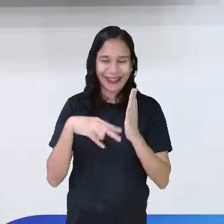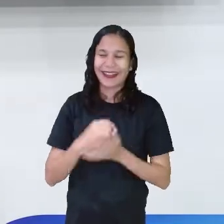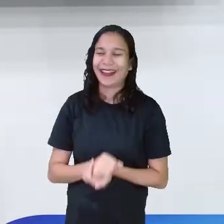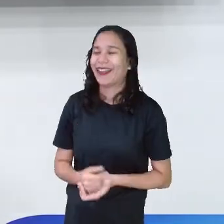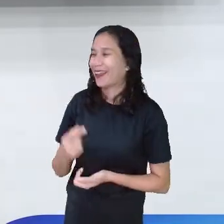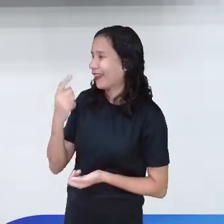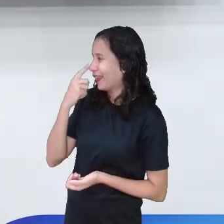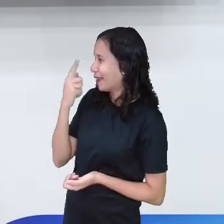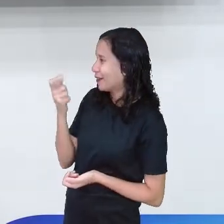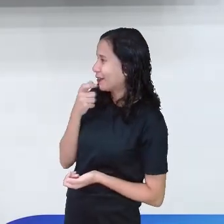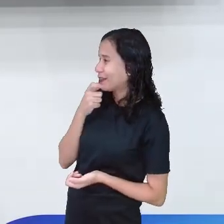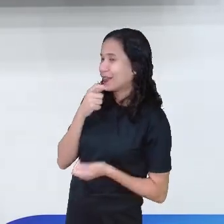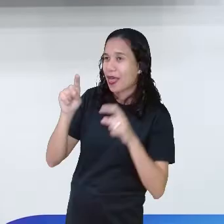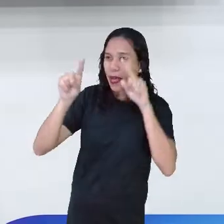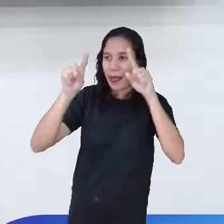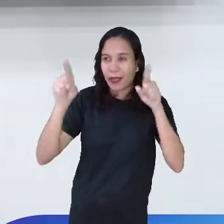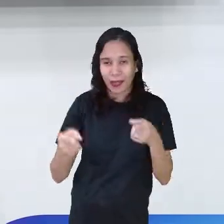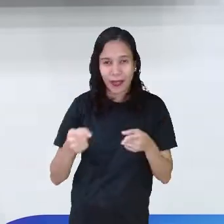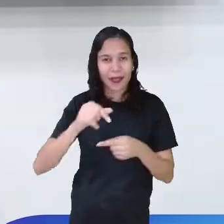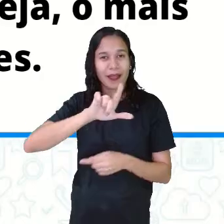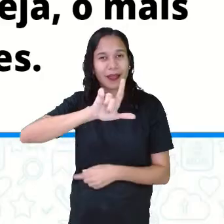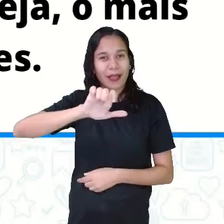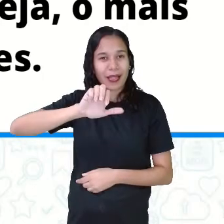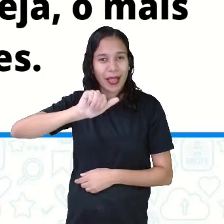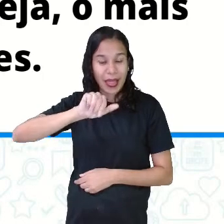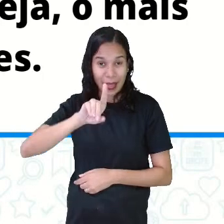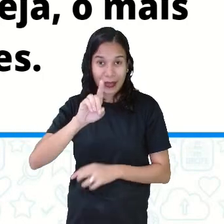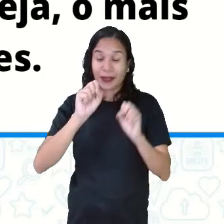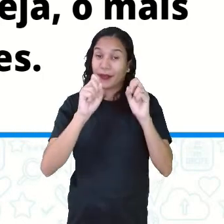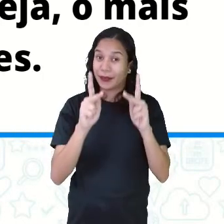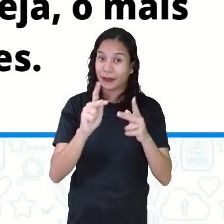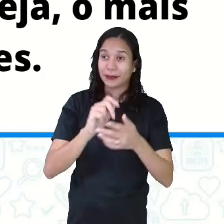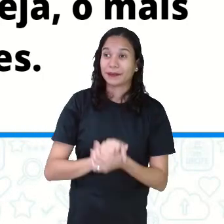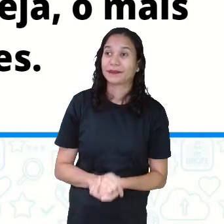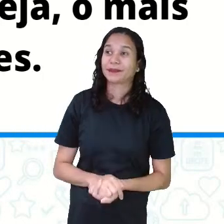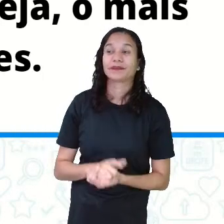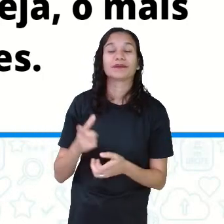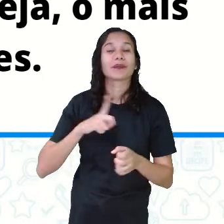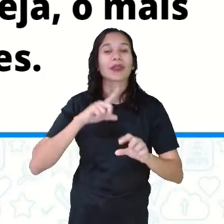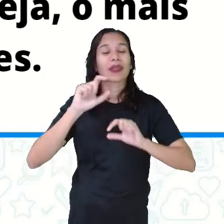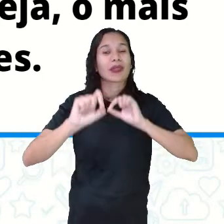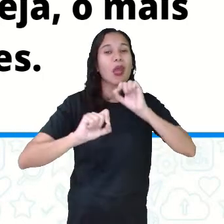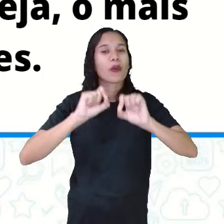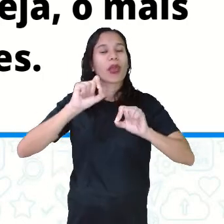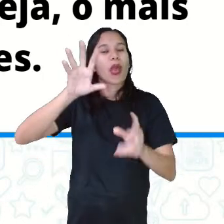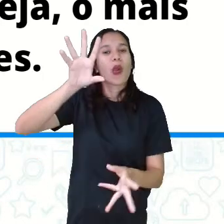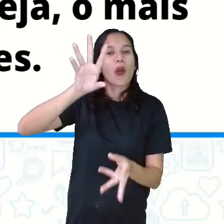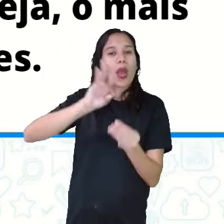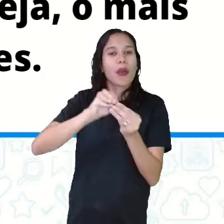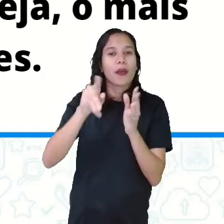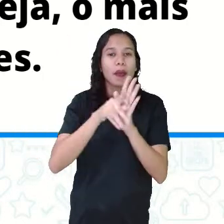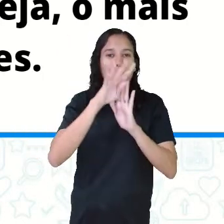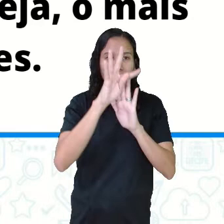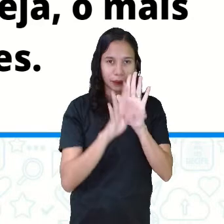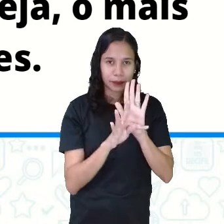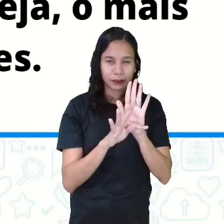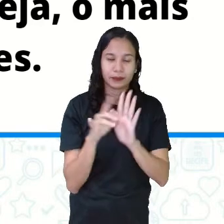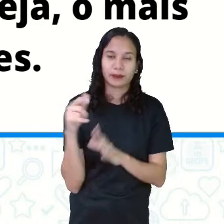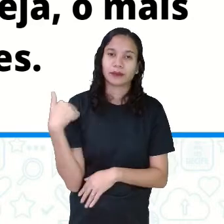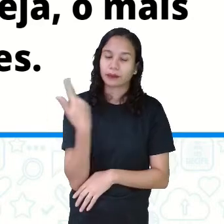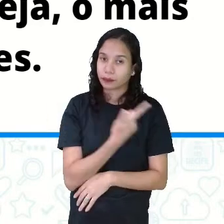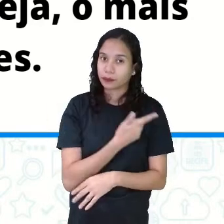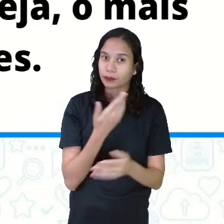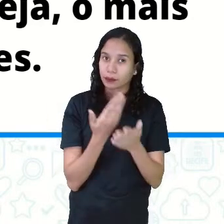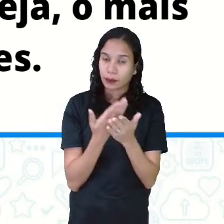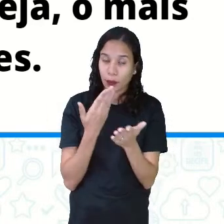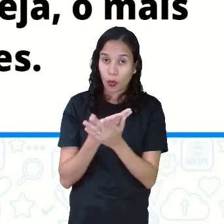gafe. Está aí entre parênteses a escrita, mas eu não vou ler, tá joia? É basicamente um resumo do texto. Nós vimos isso